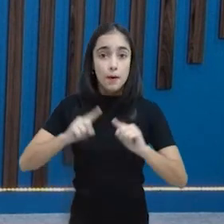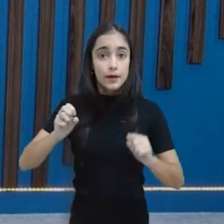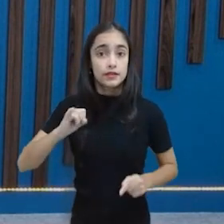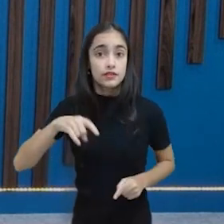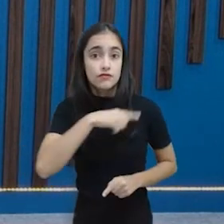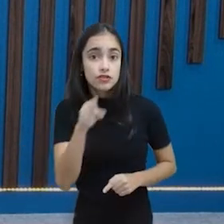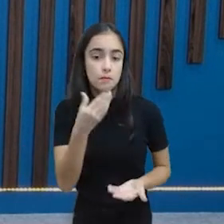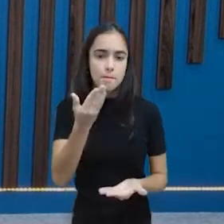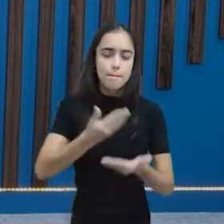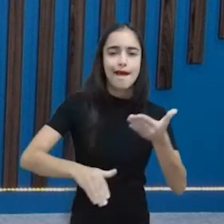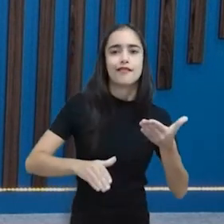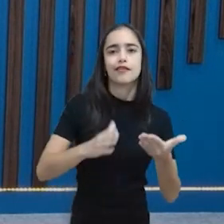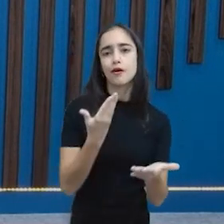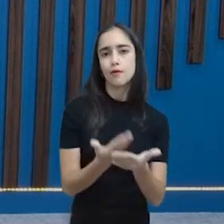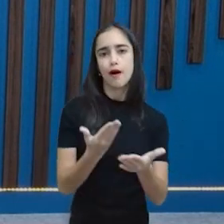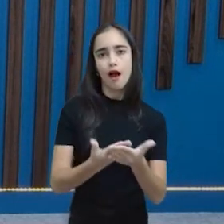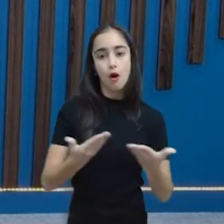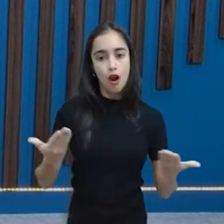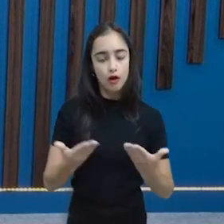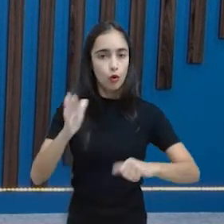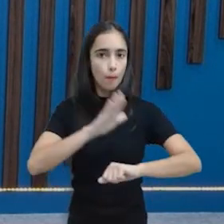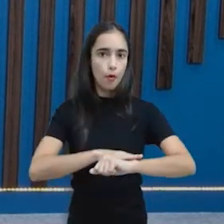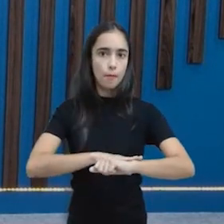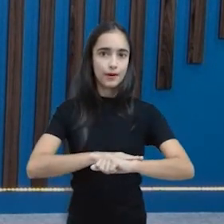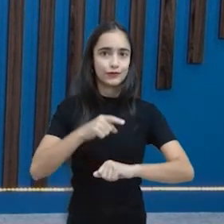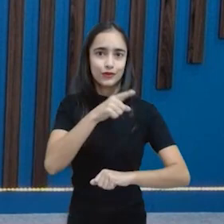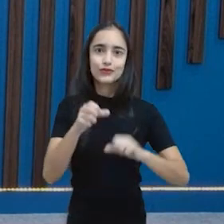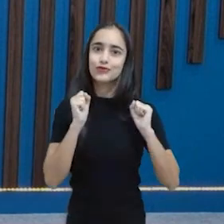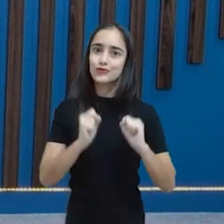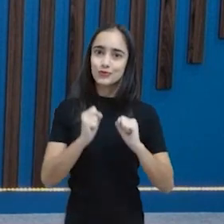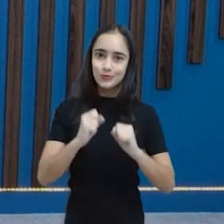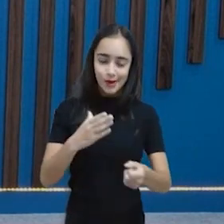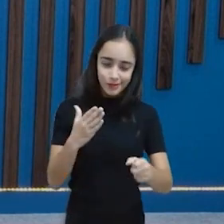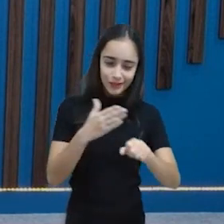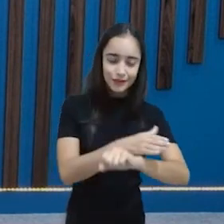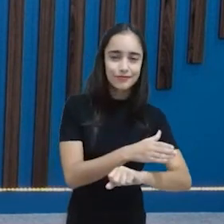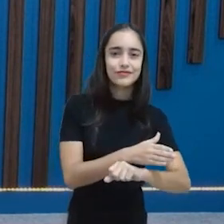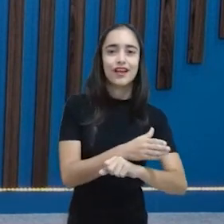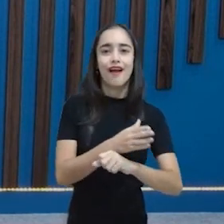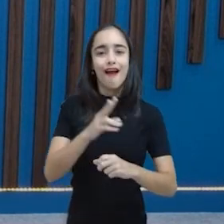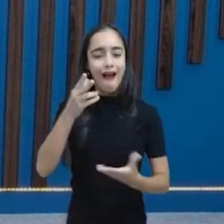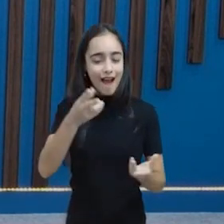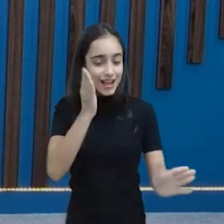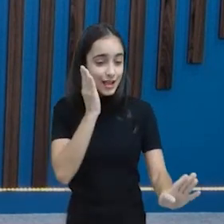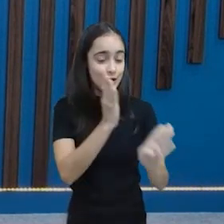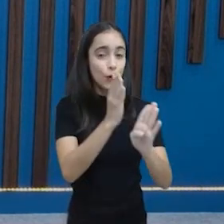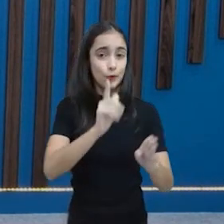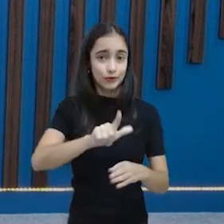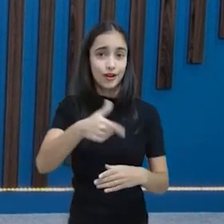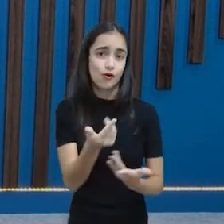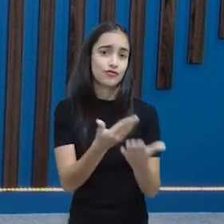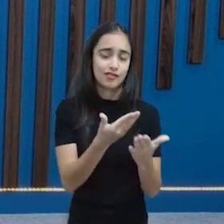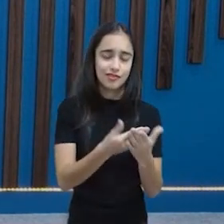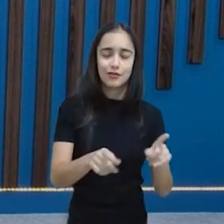acompanhar nessa aula ao vivo, você pode acessá-la. Essa e as demais aulas, né, tem uma